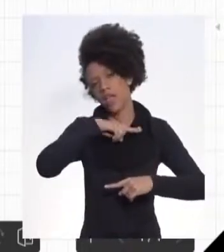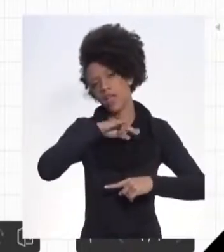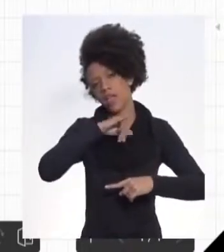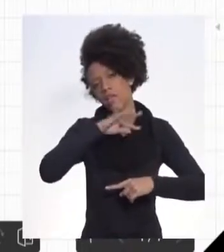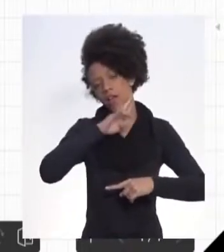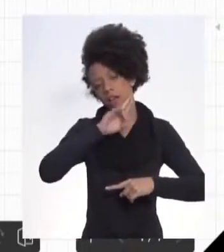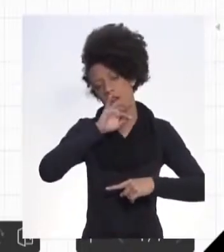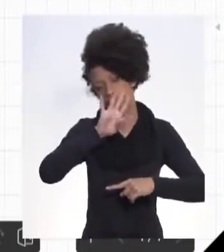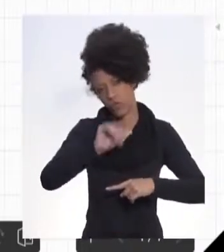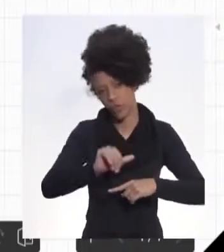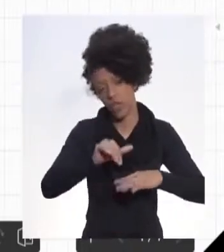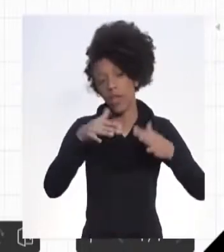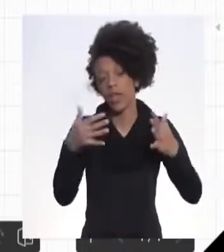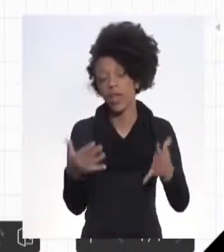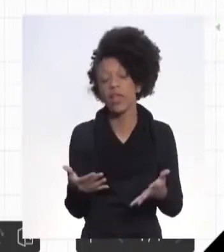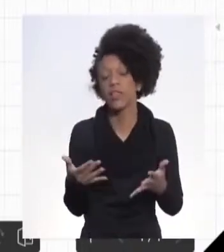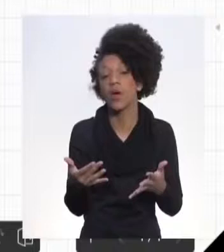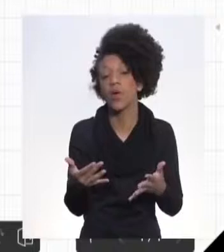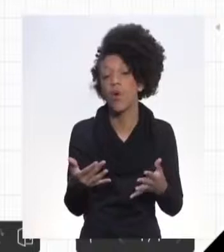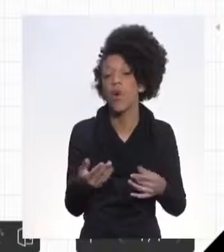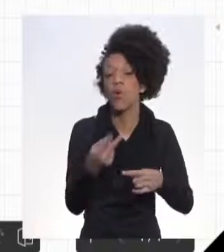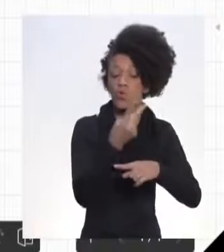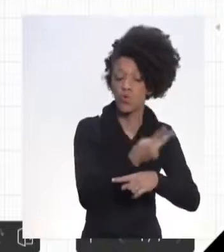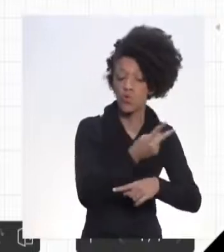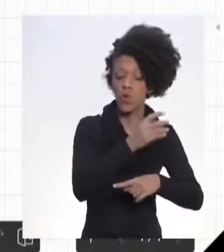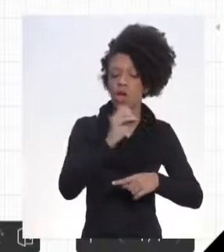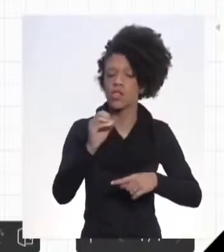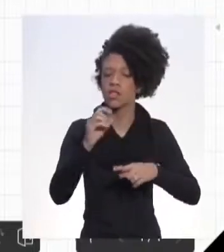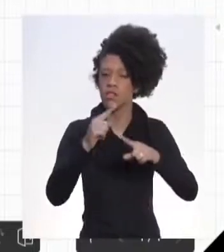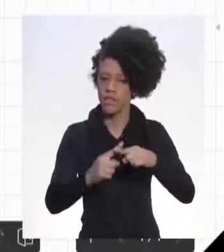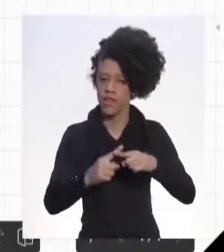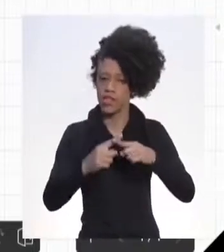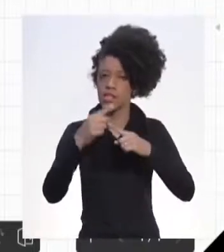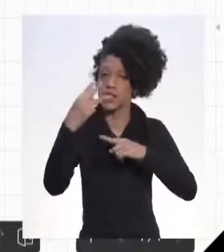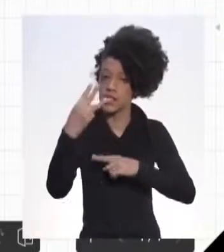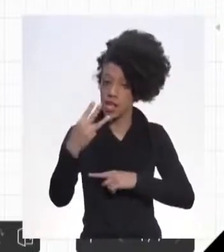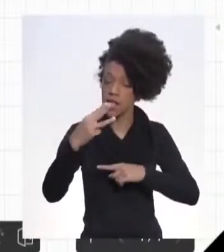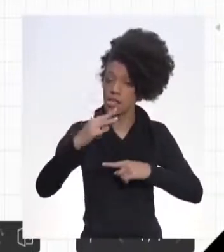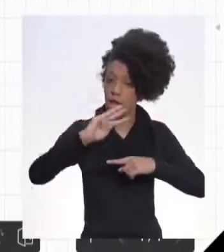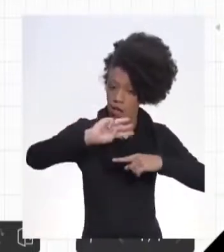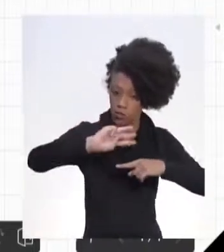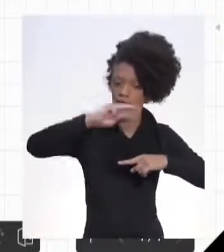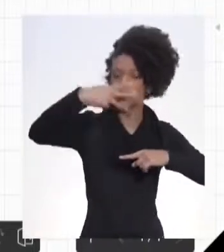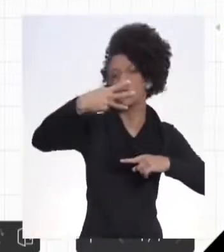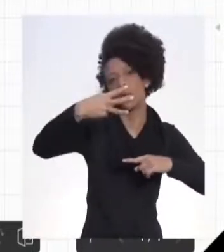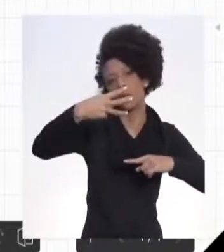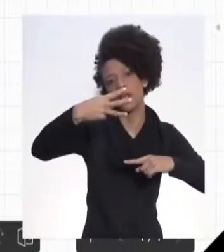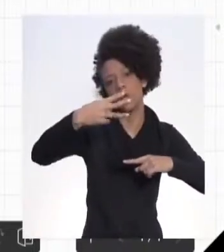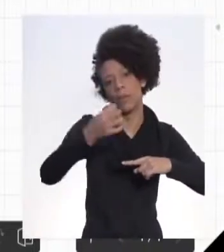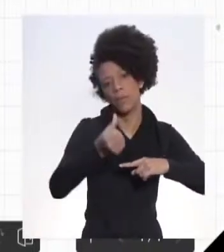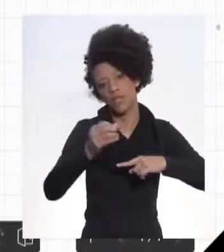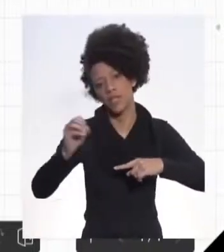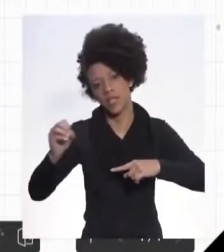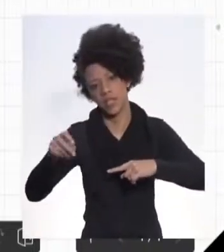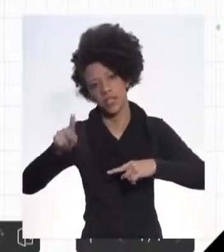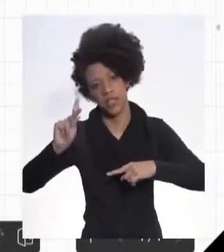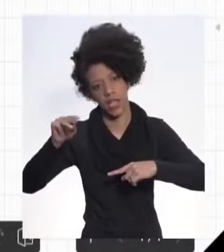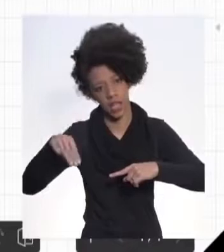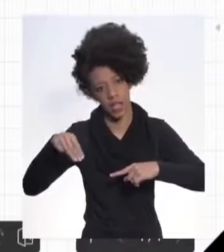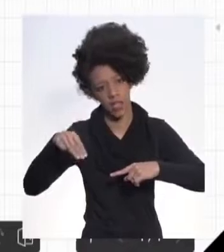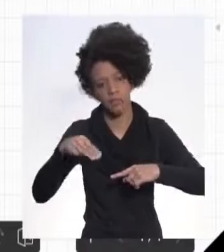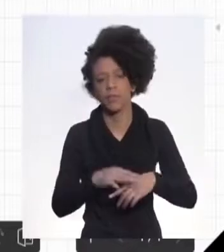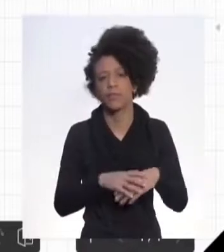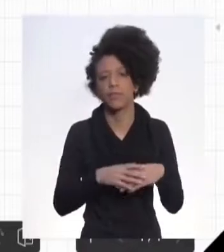3, 6. Ou seja, 600 quilômetros aqui, que é a minha grandeza, seria feito em 6